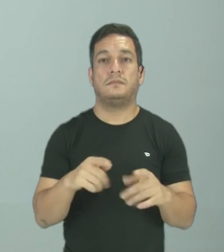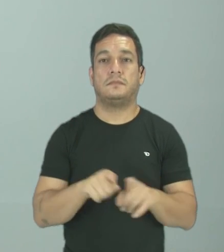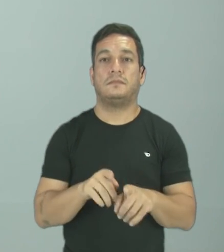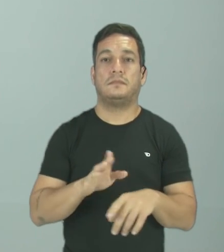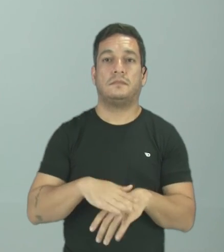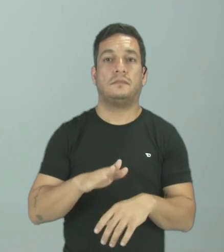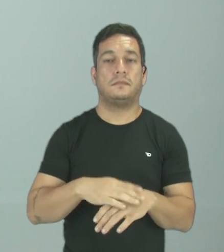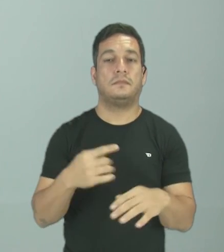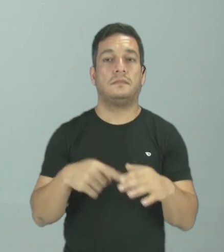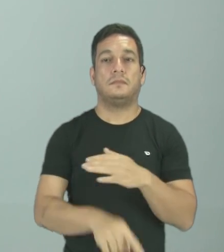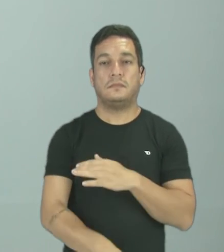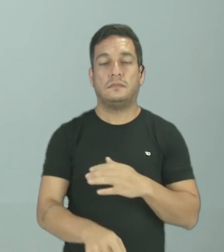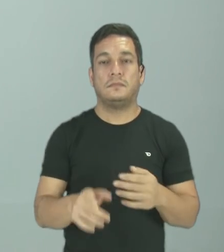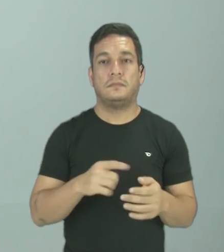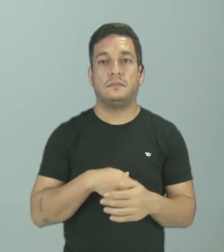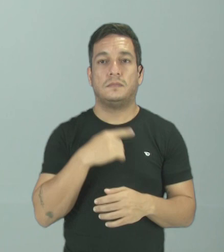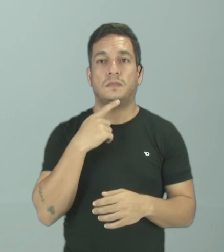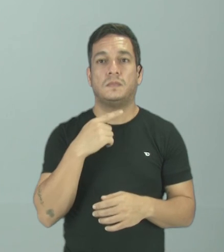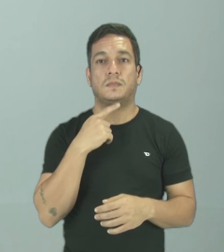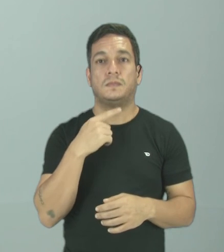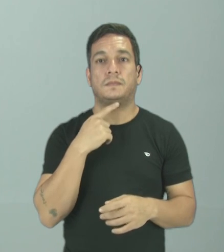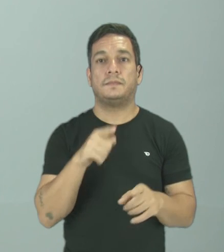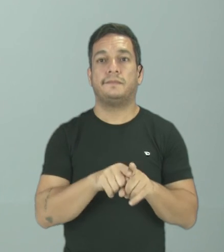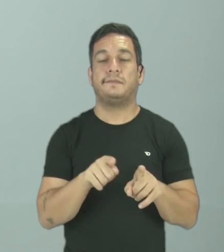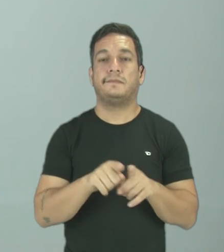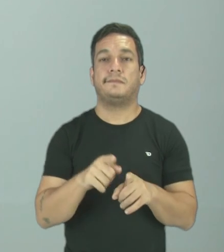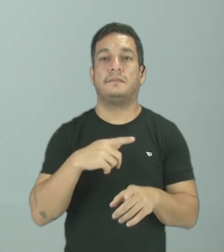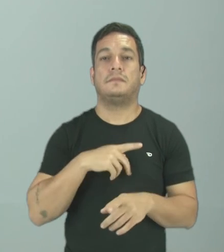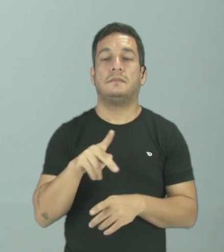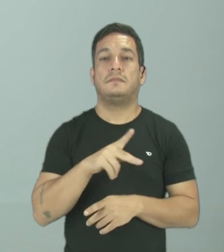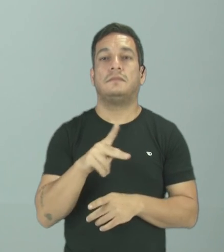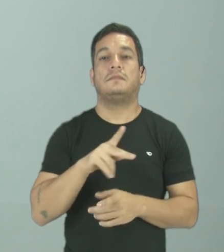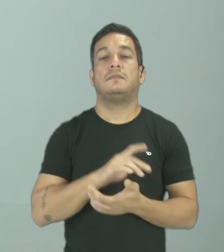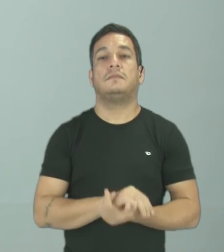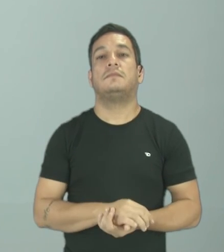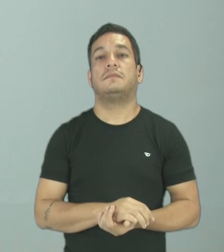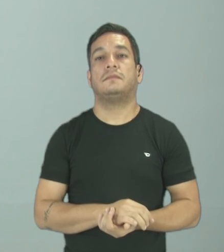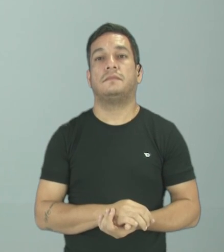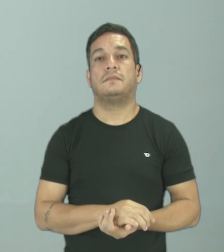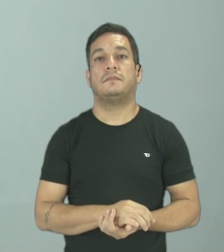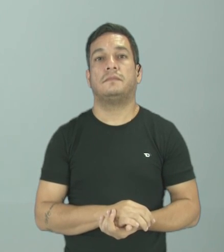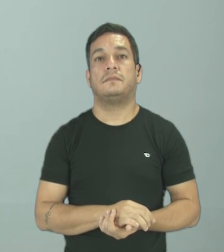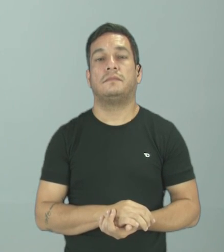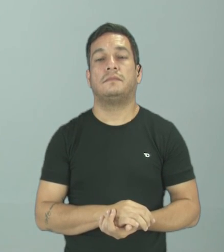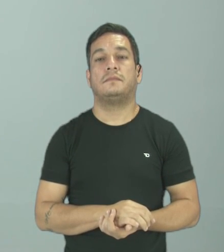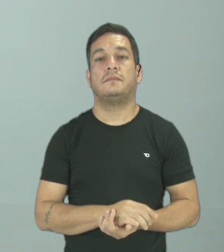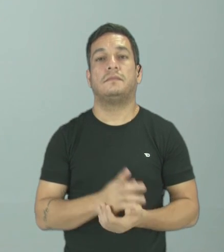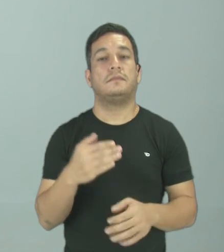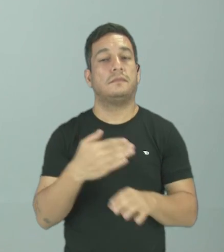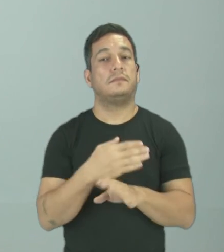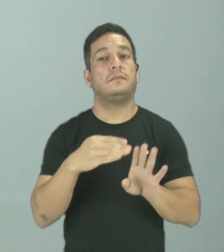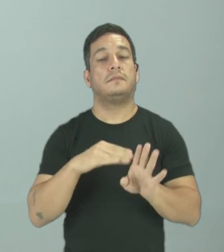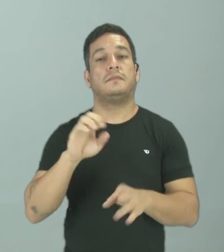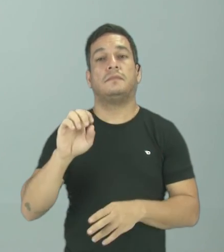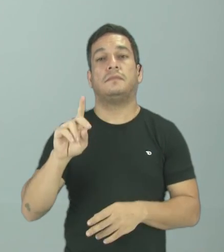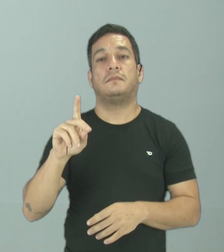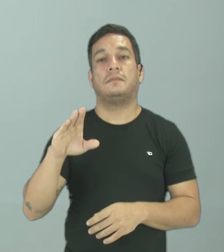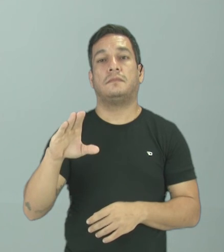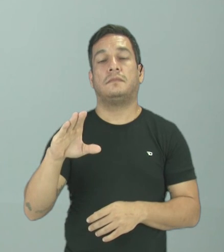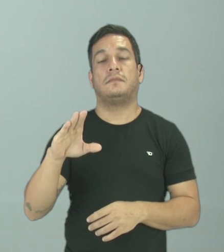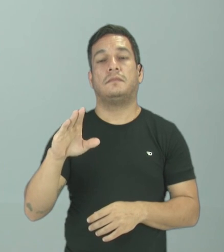mais, aprofundem, tirem suas dúvidas com seus professores e vão lá na plataforma